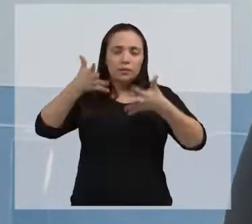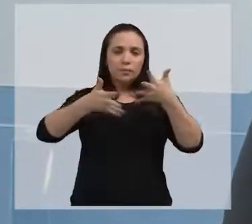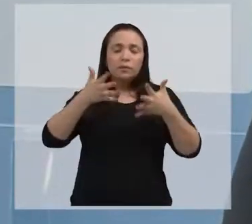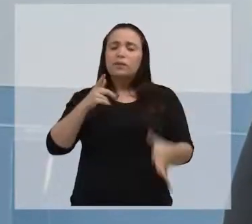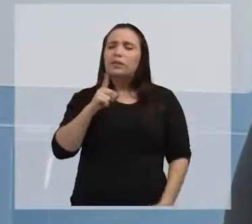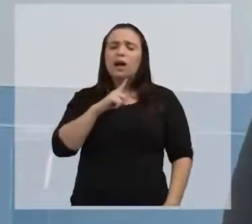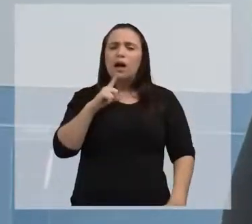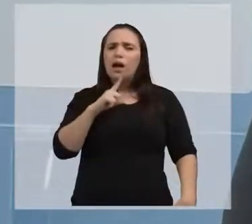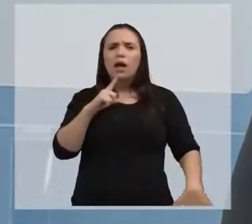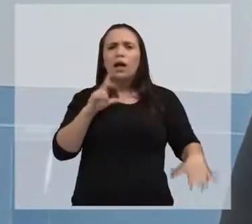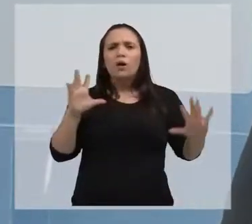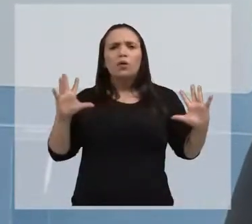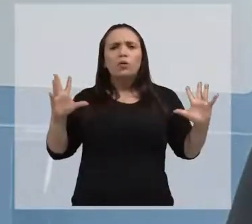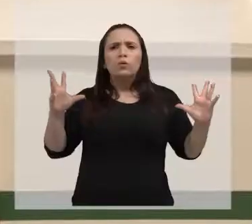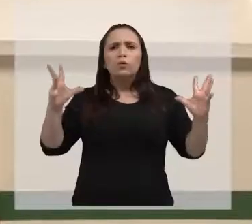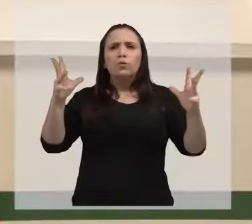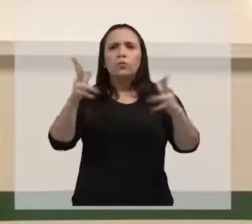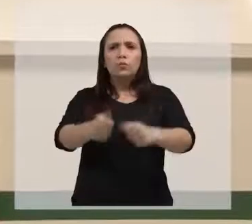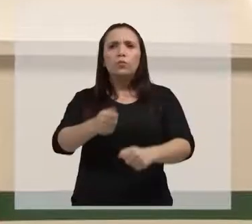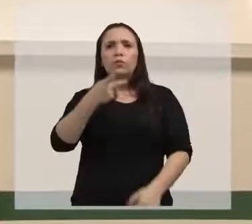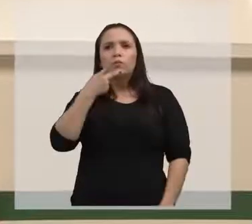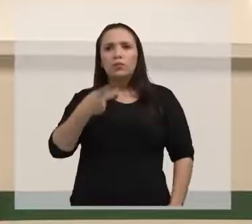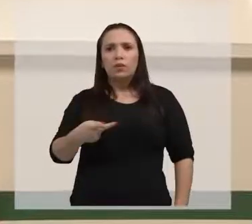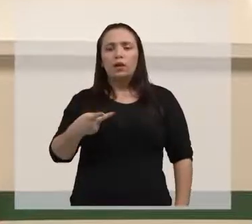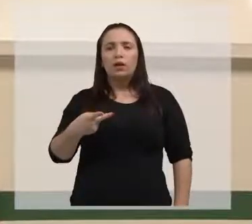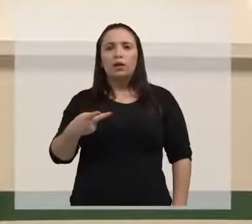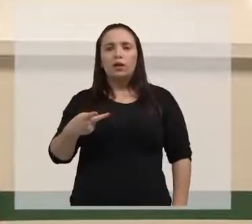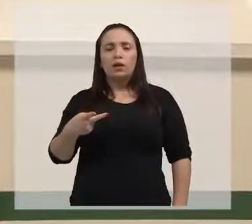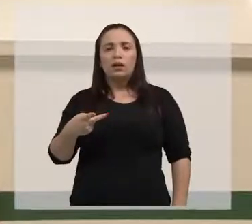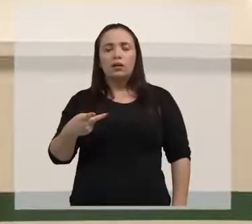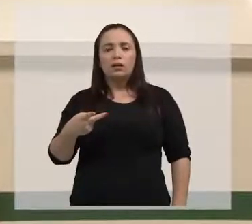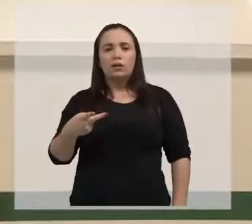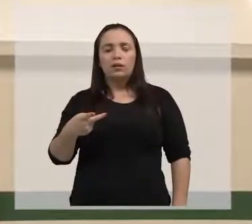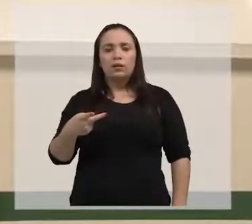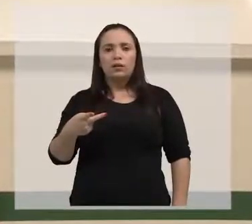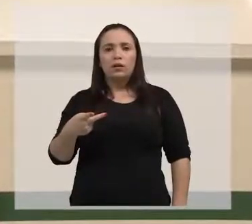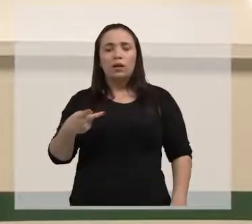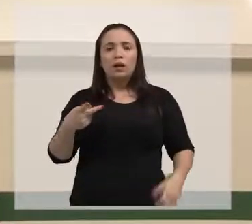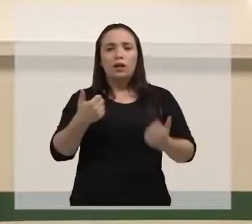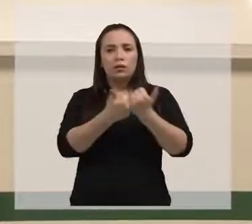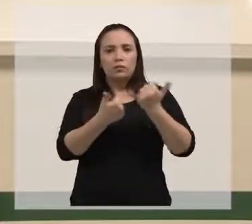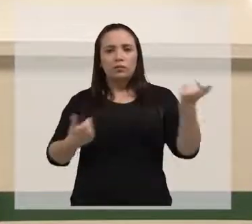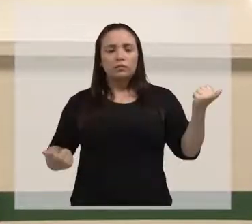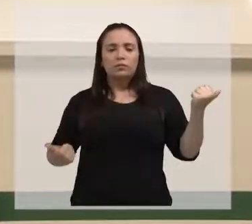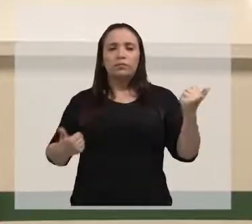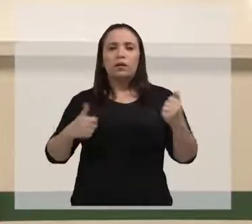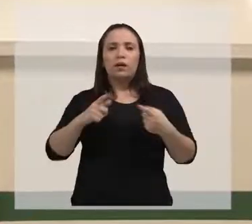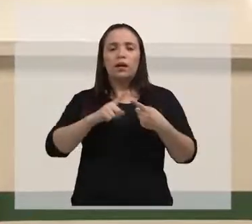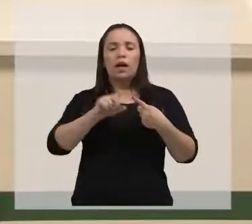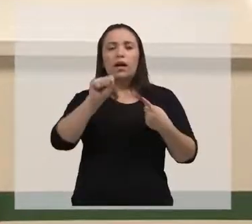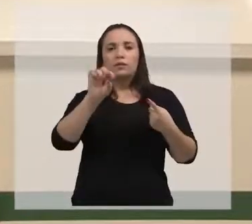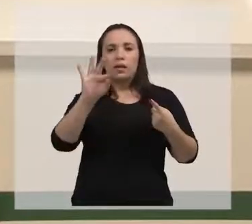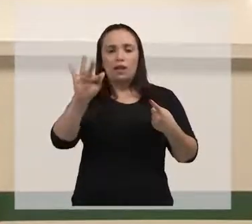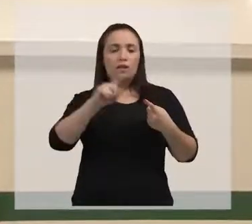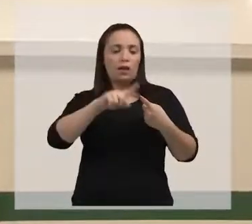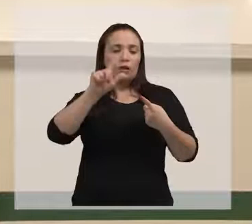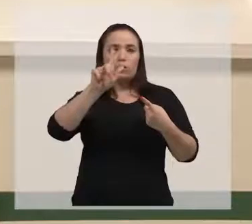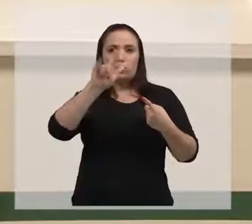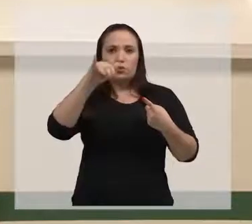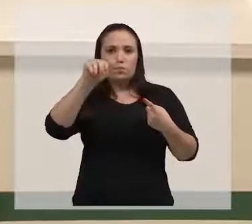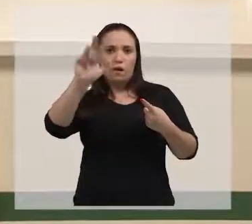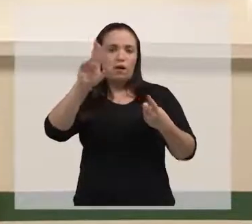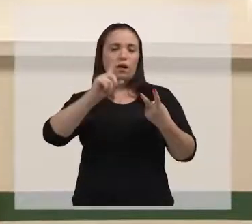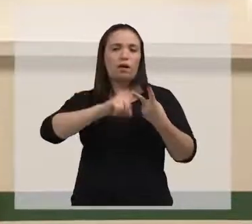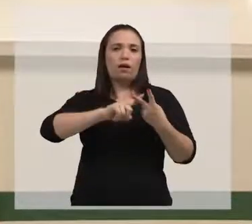diz a composição do Supremo Tribunal Federal. Pelo menos 5 eles dizem. Com certeza. Todo mundo sabe quem é Gilmar Mendes, todo mundo sabe quem é Lewandowski, todo mundo sabe